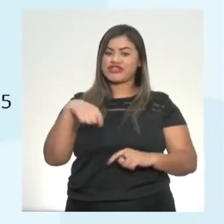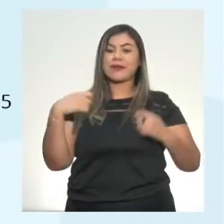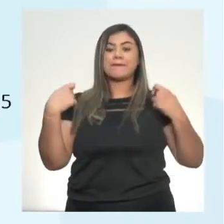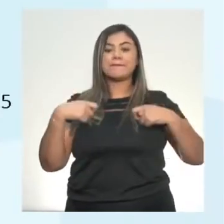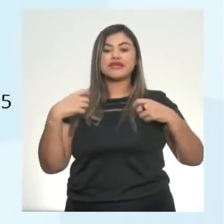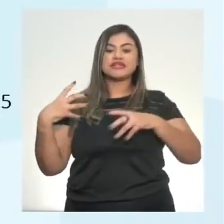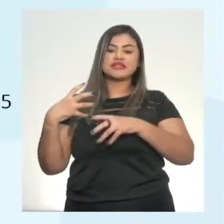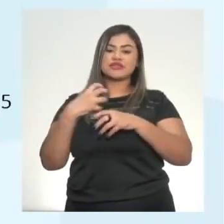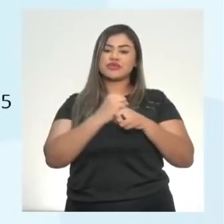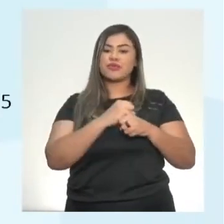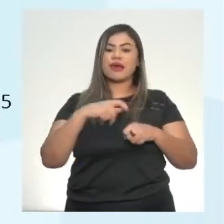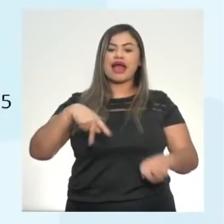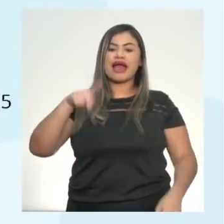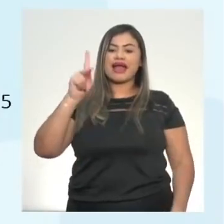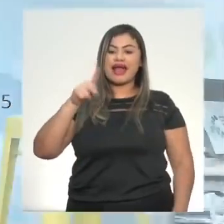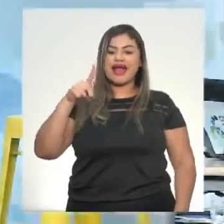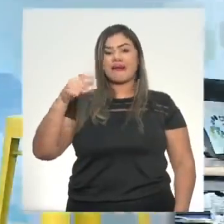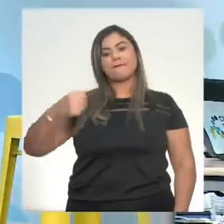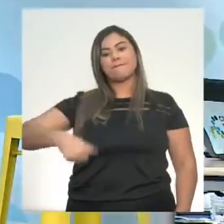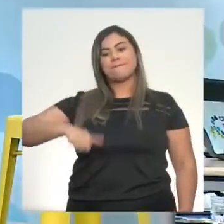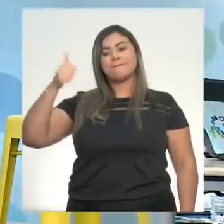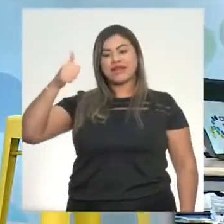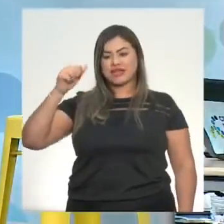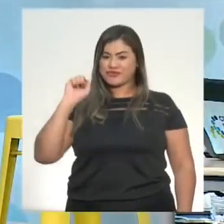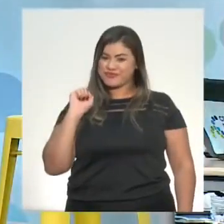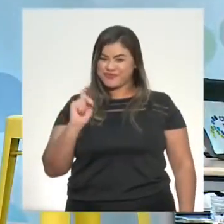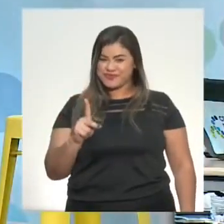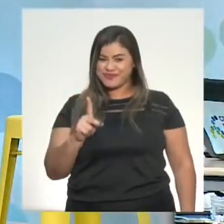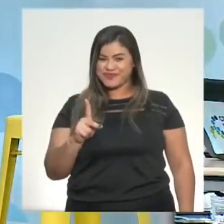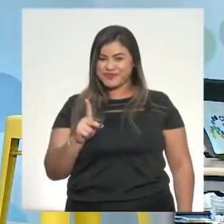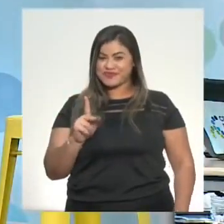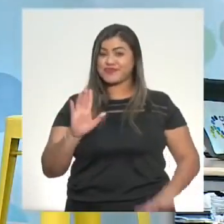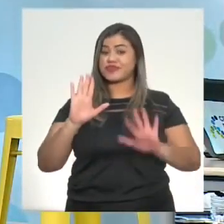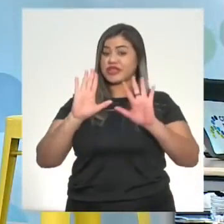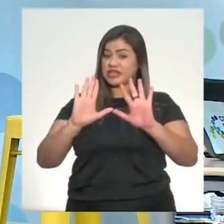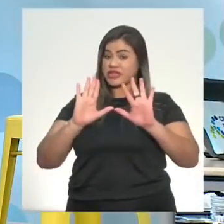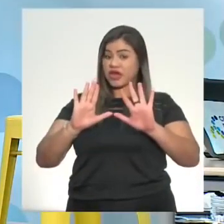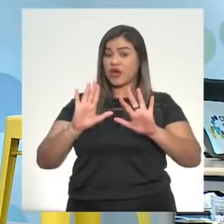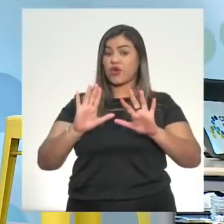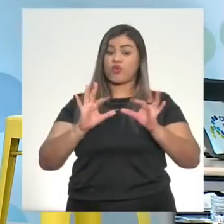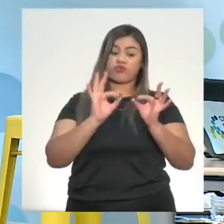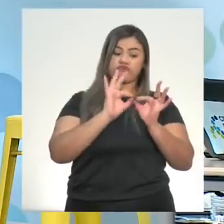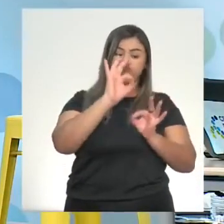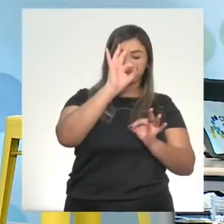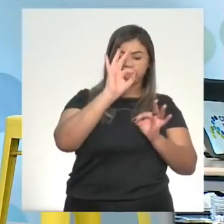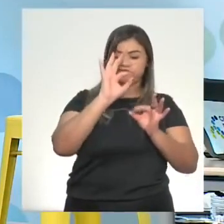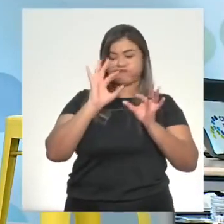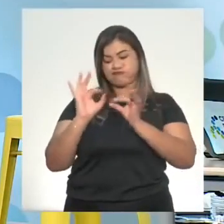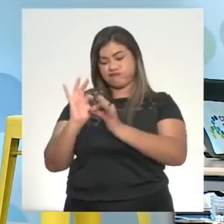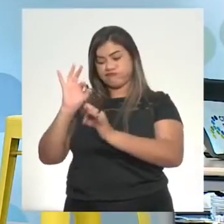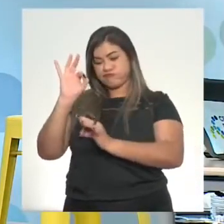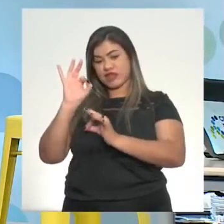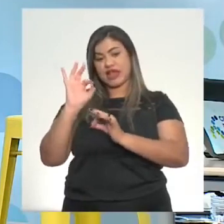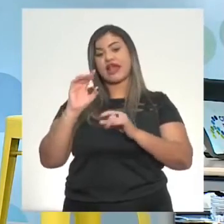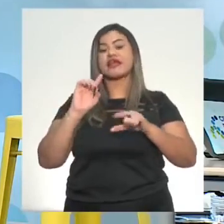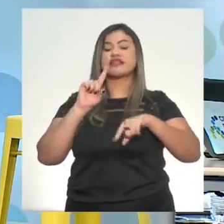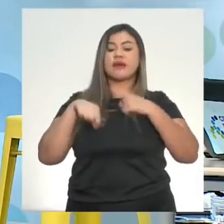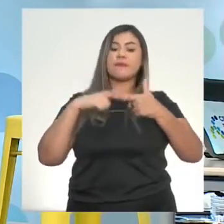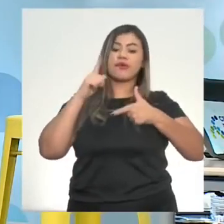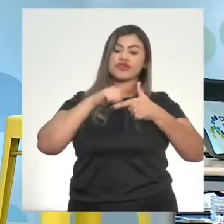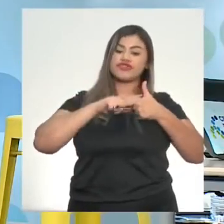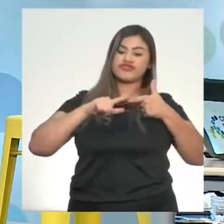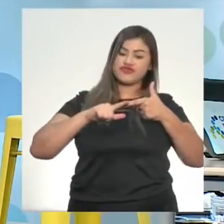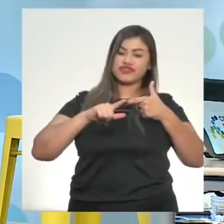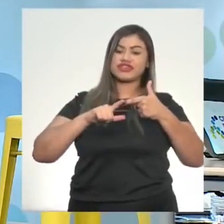ter que calcular o K primeiro, certo? Então, pega uma medida do lado da figura maior e